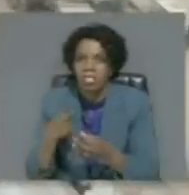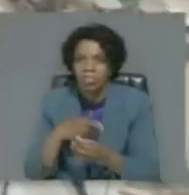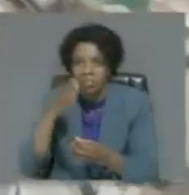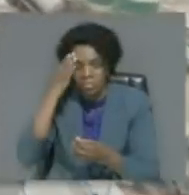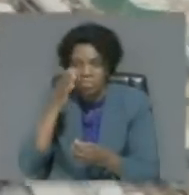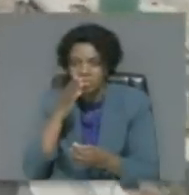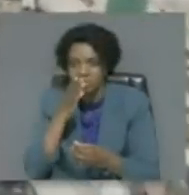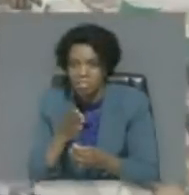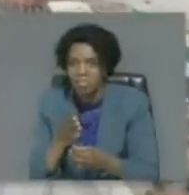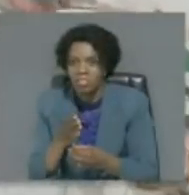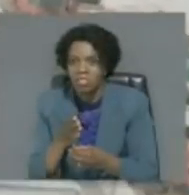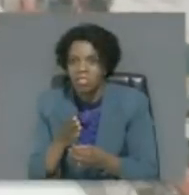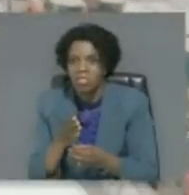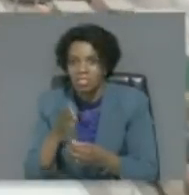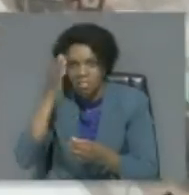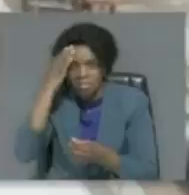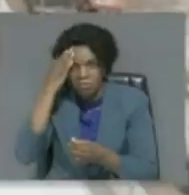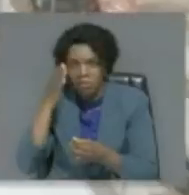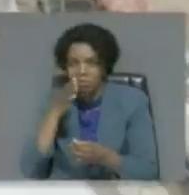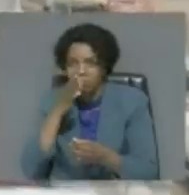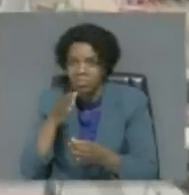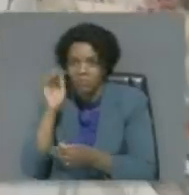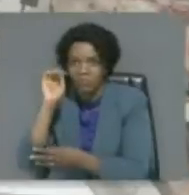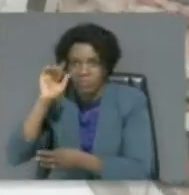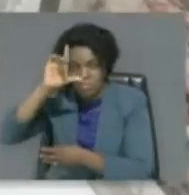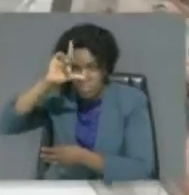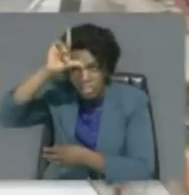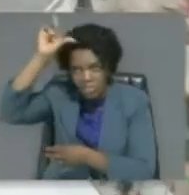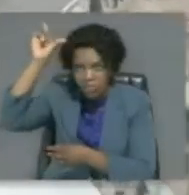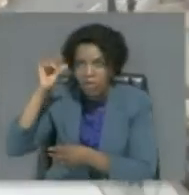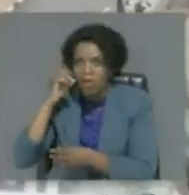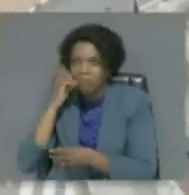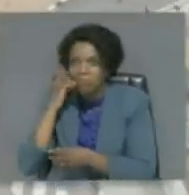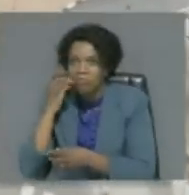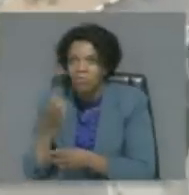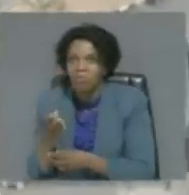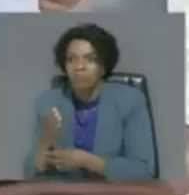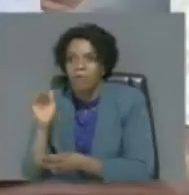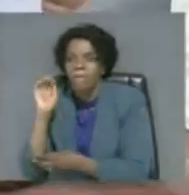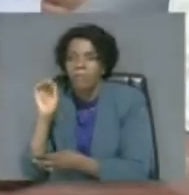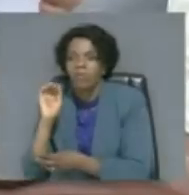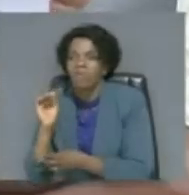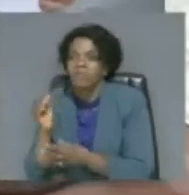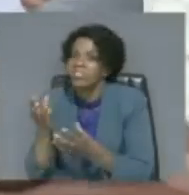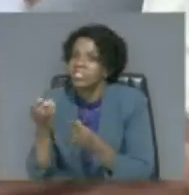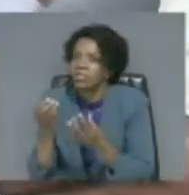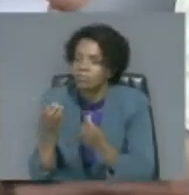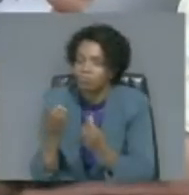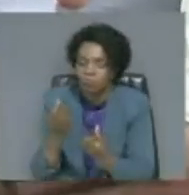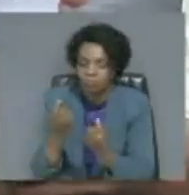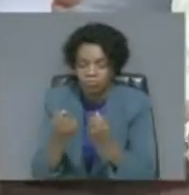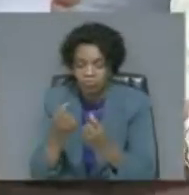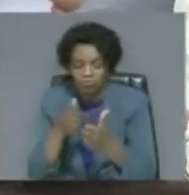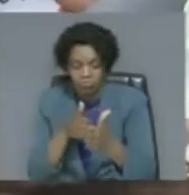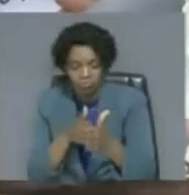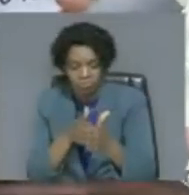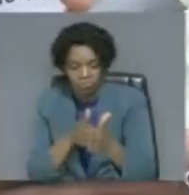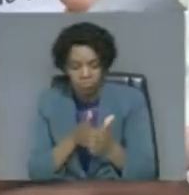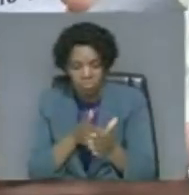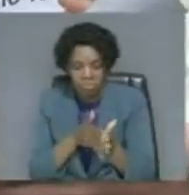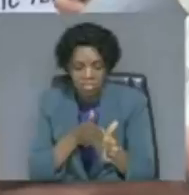como sabemos, a província de Luanda é uma província muito congestionada. Por um